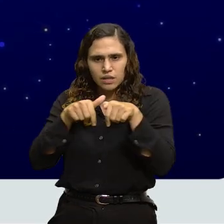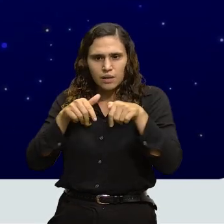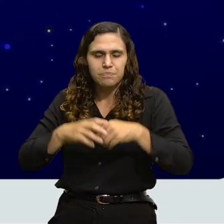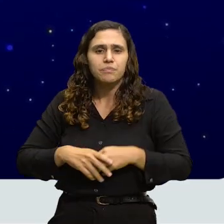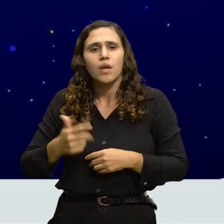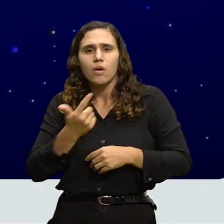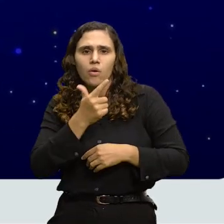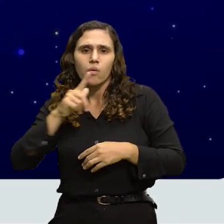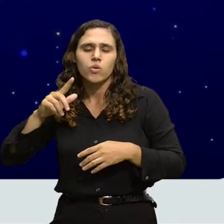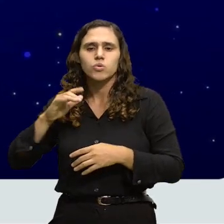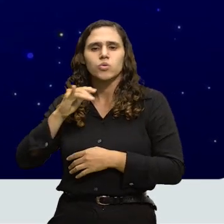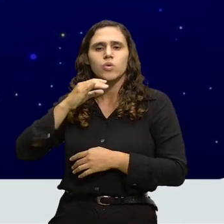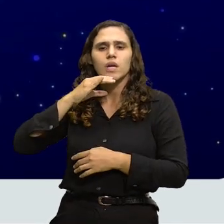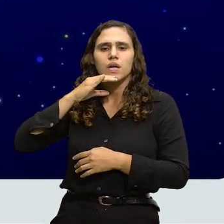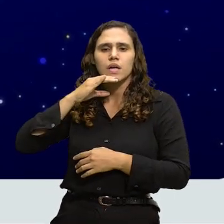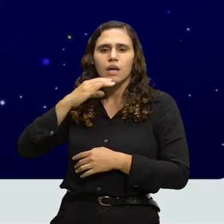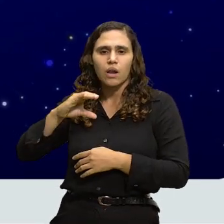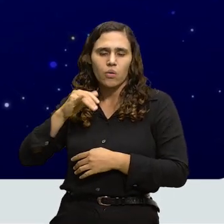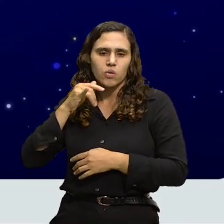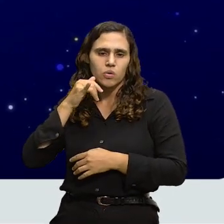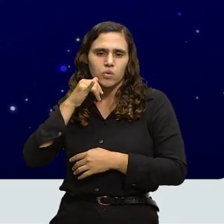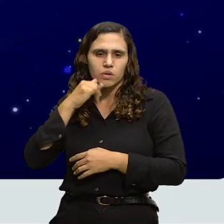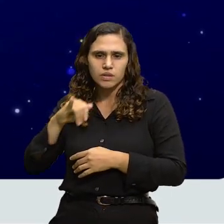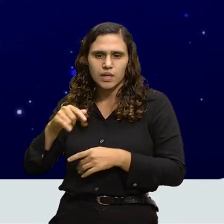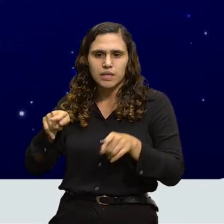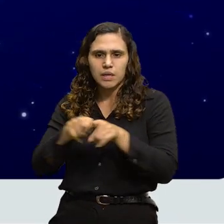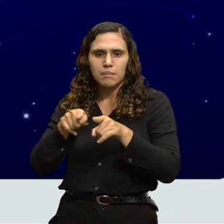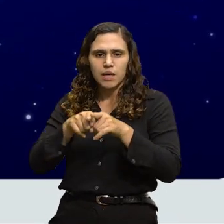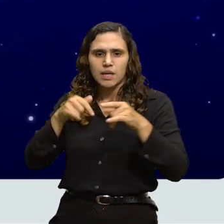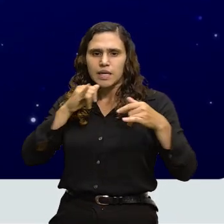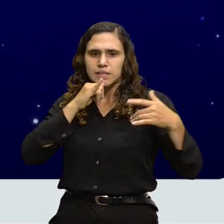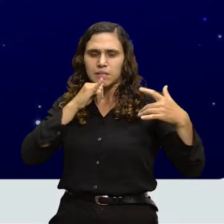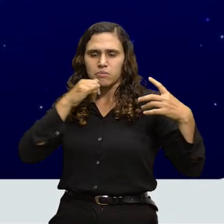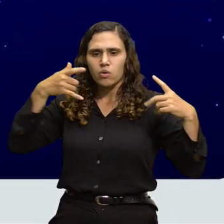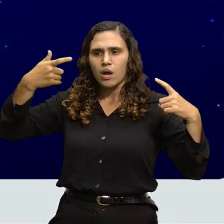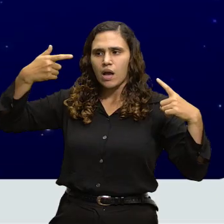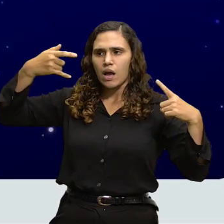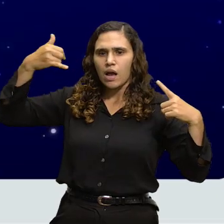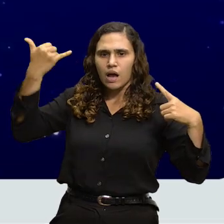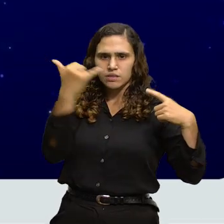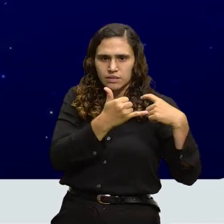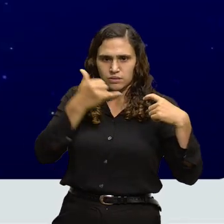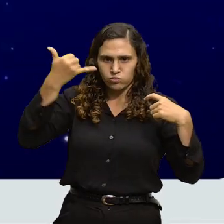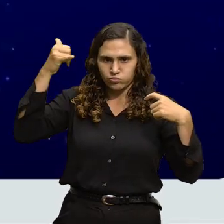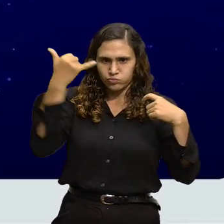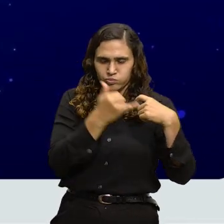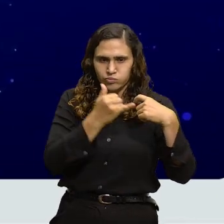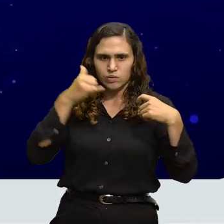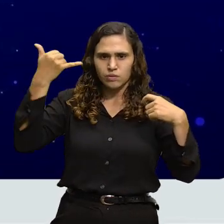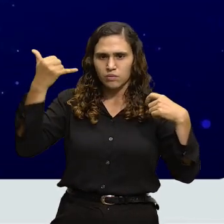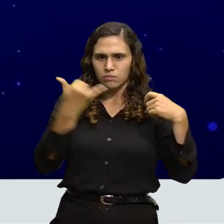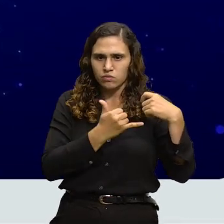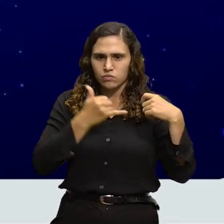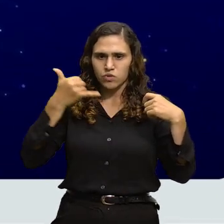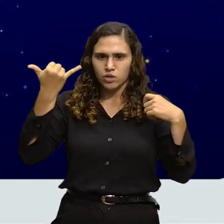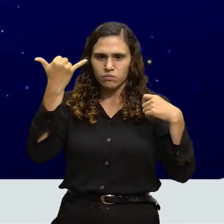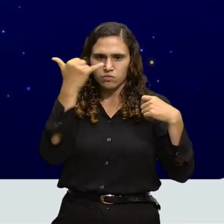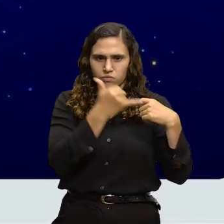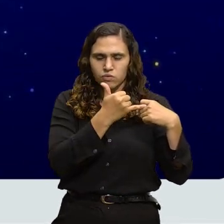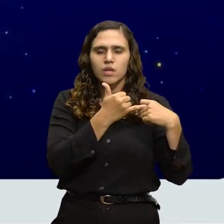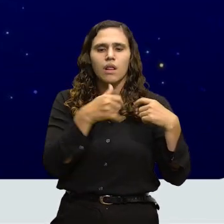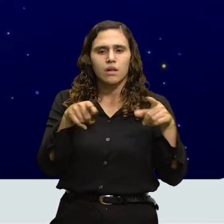do calor é o processo de radiação ou irradiação. Ele se dá através das ondas eletromagnéticas que carregam energia,